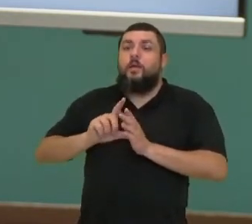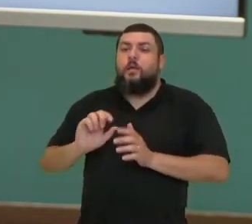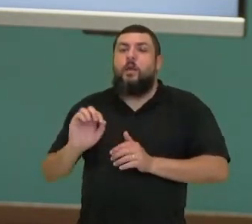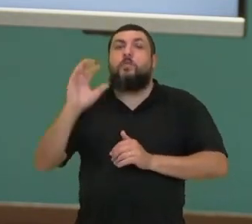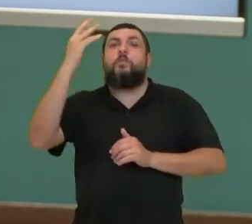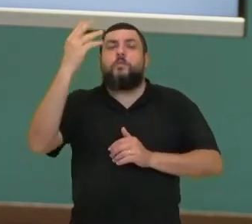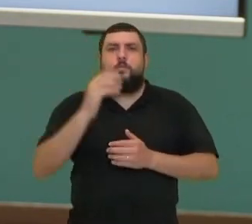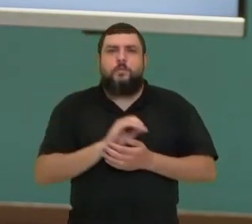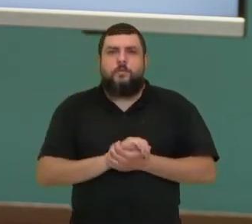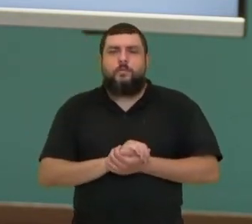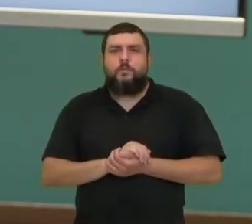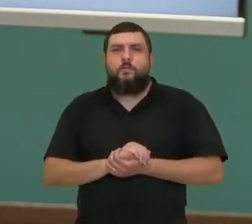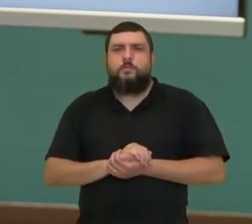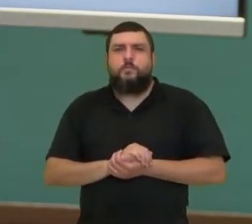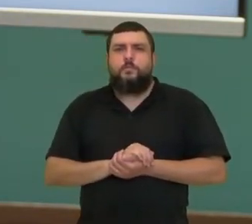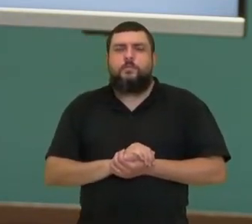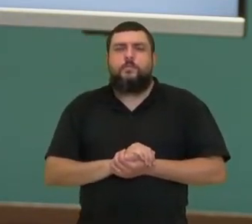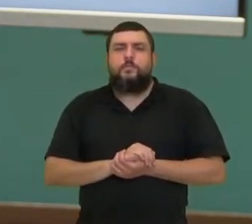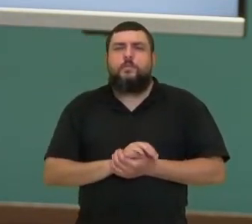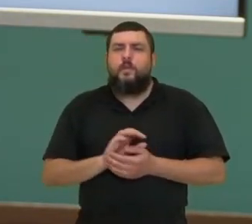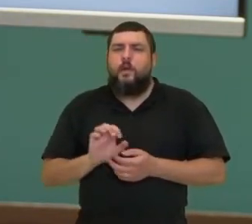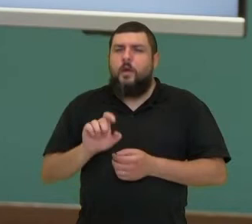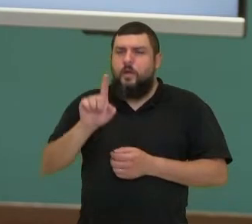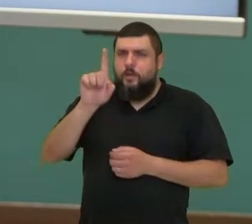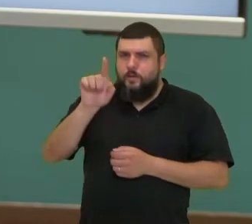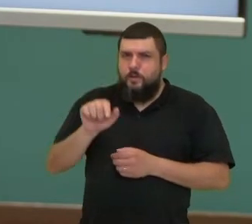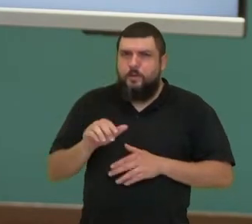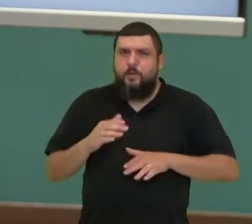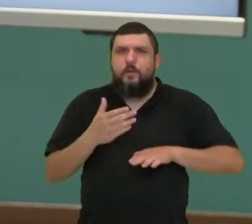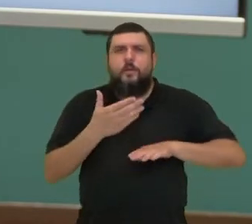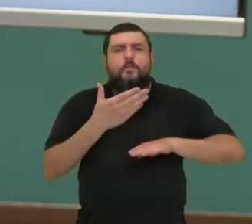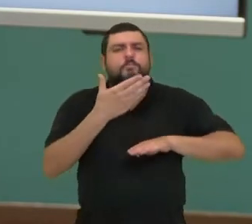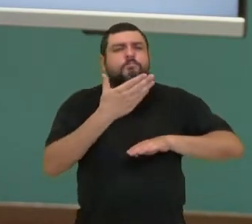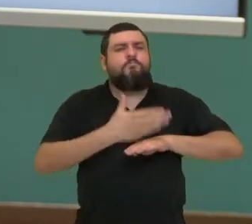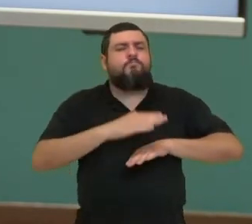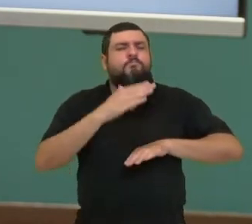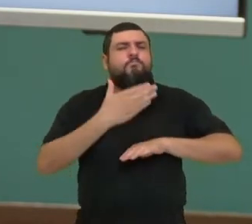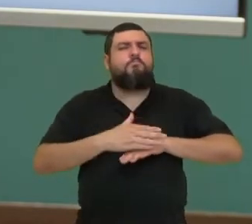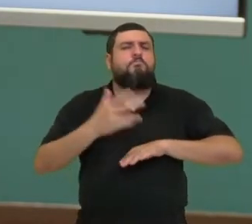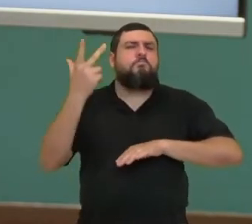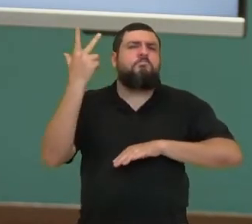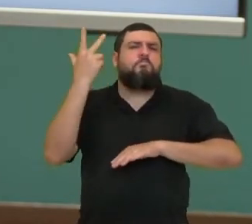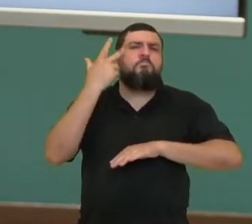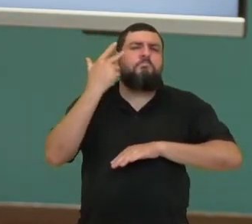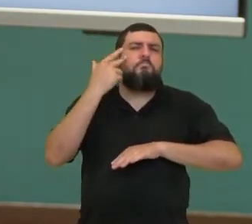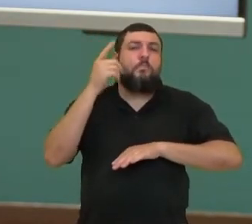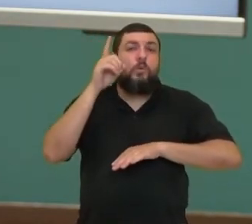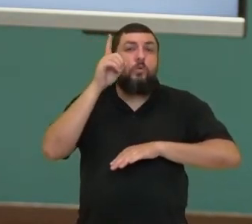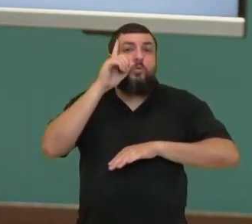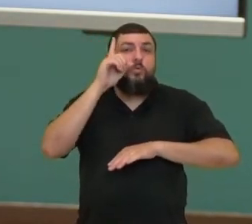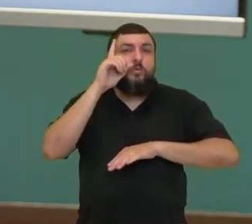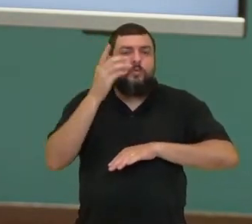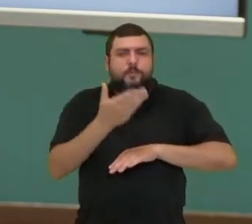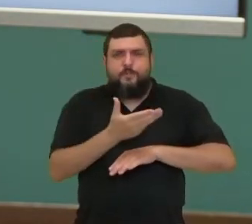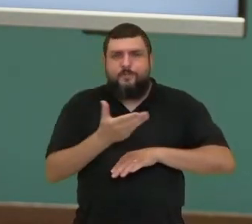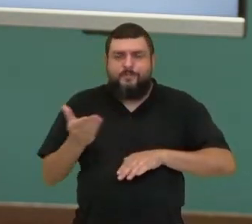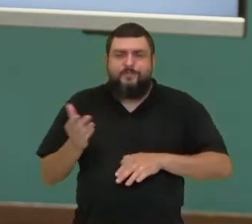são situações bem práticas, bem comum do dia a dia de vocês,